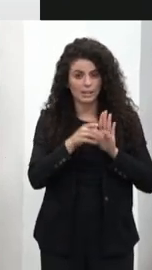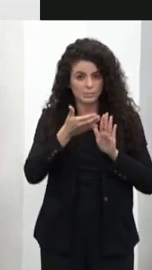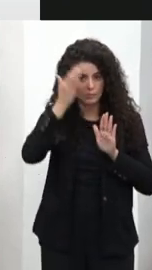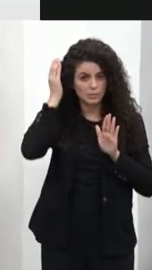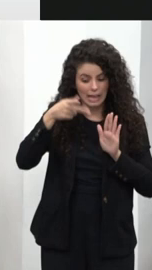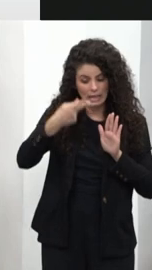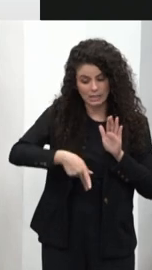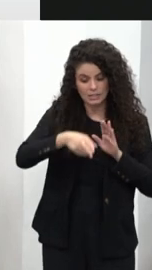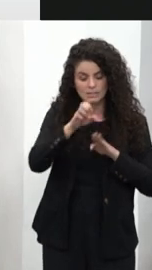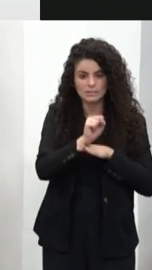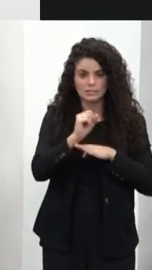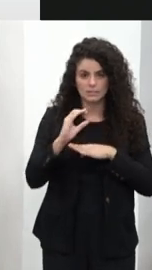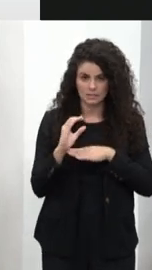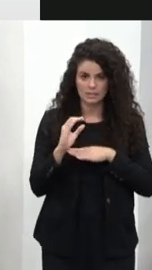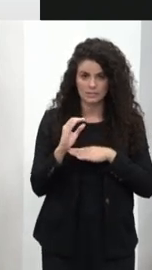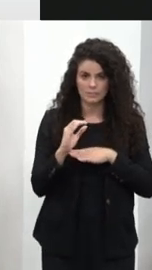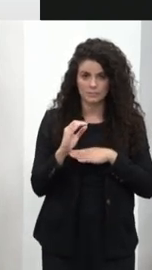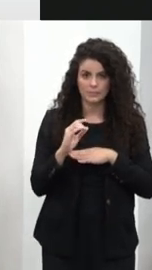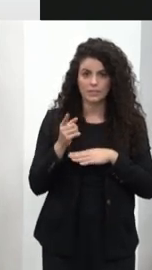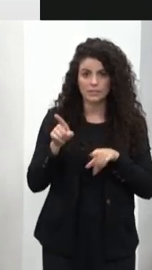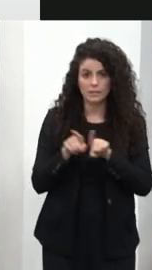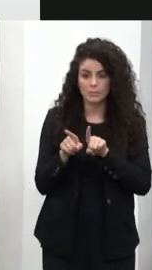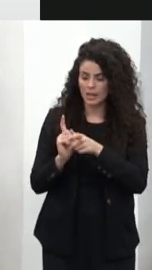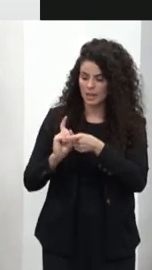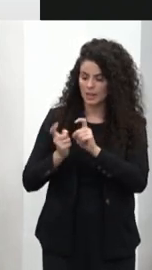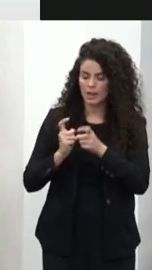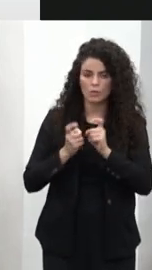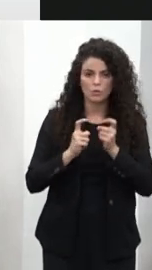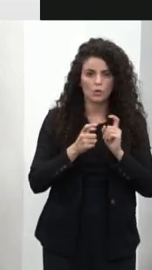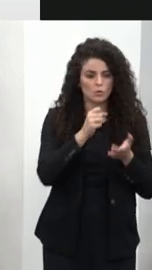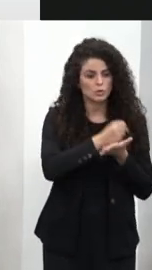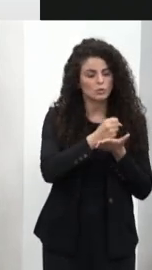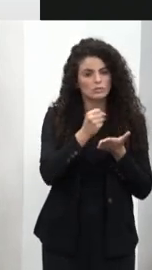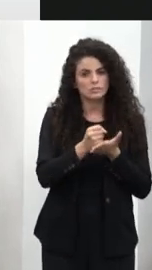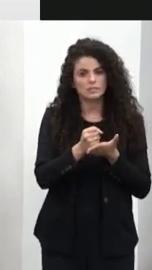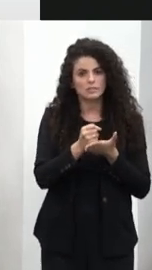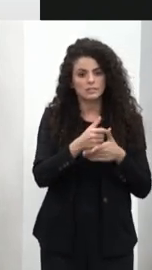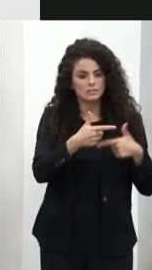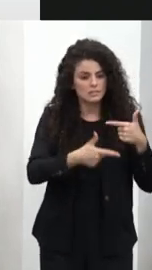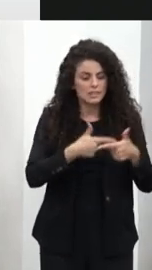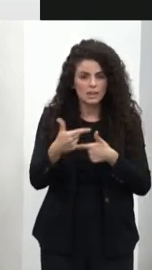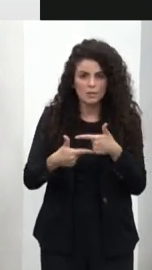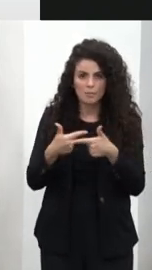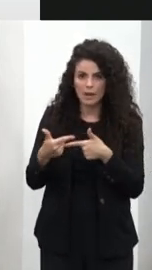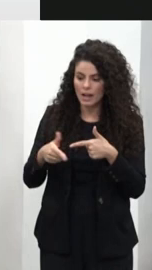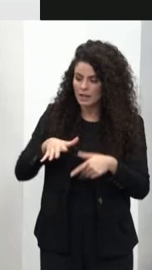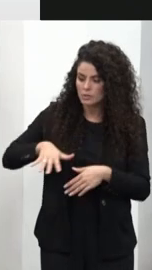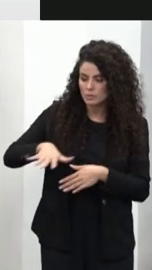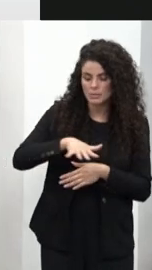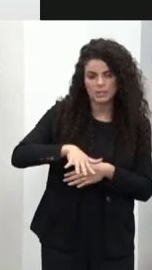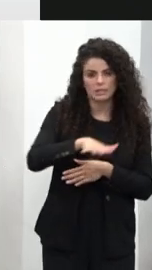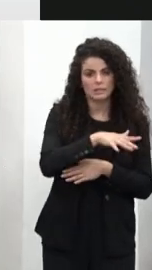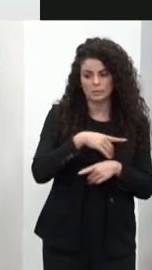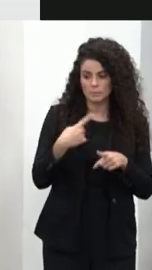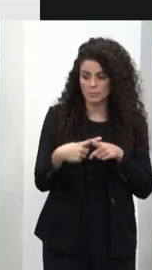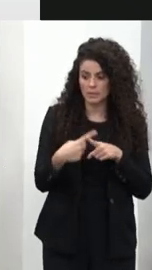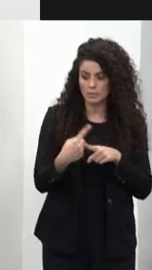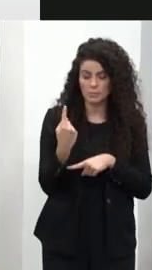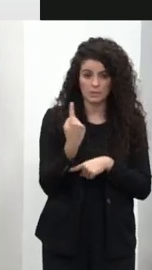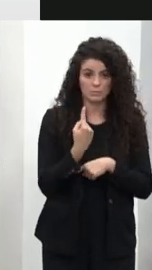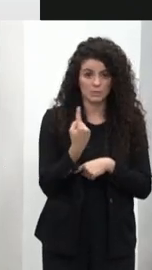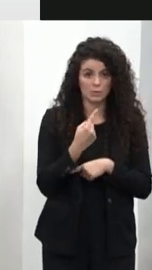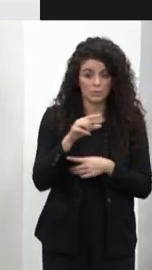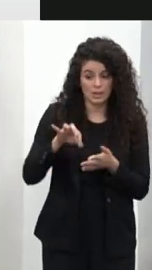a fundação realizou reuniões Para viabilizar contratação de serviços operacionais para primeiro o cadastro de beneficiários